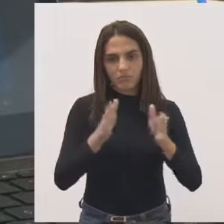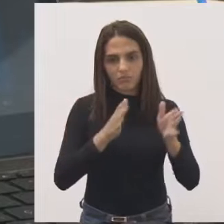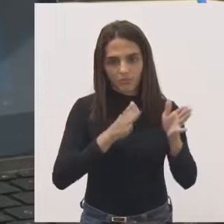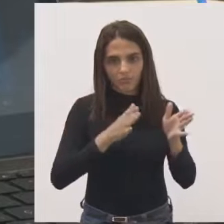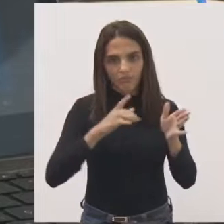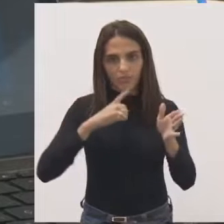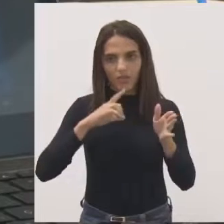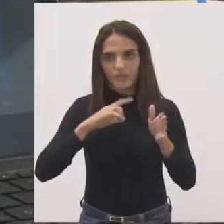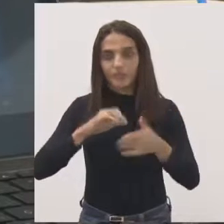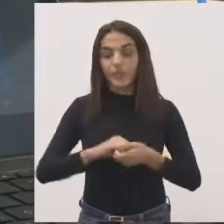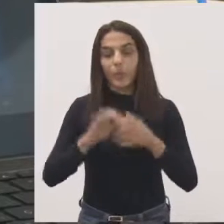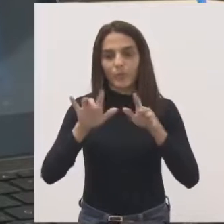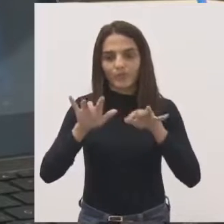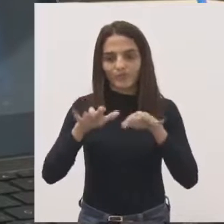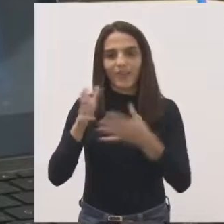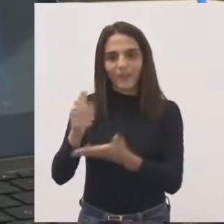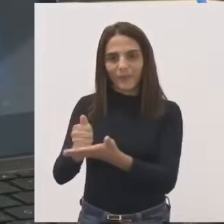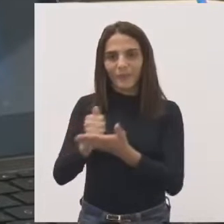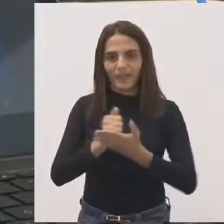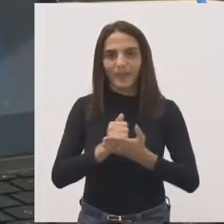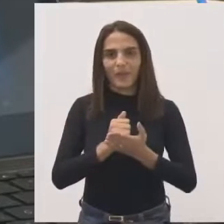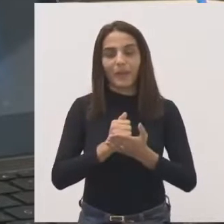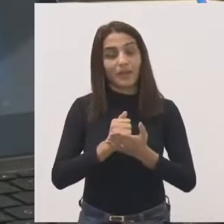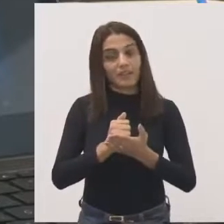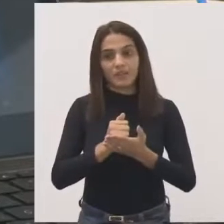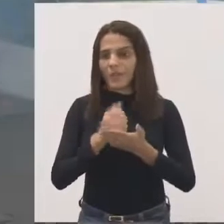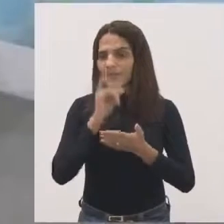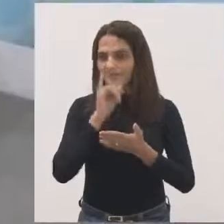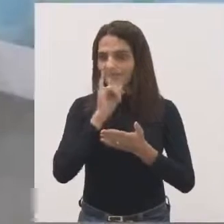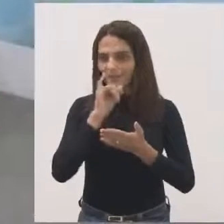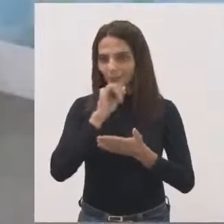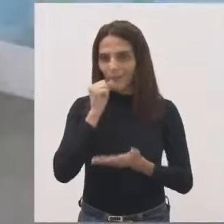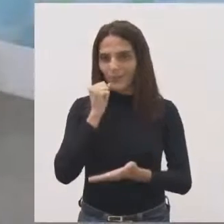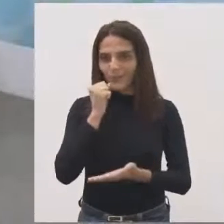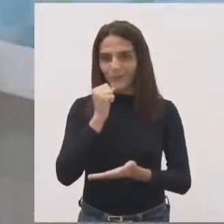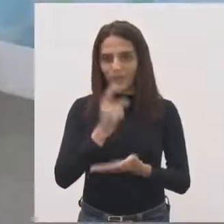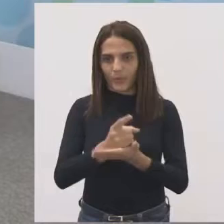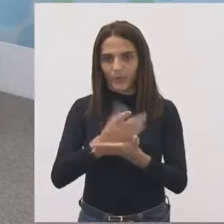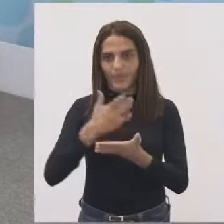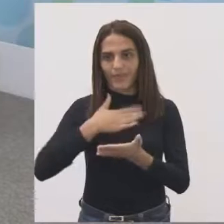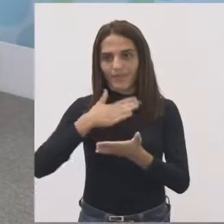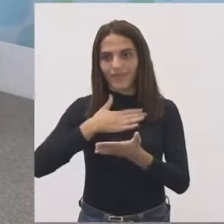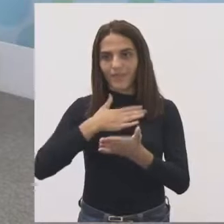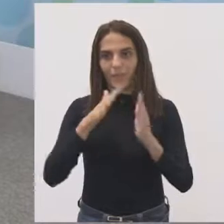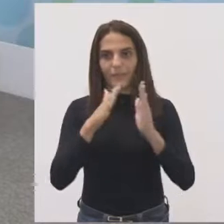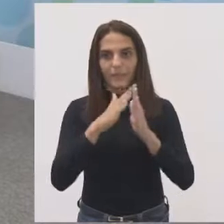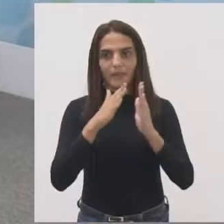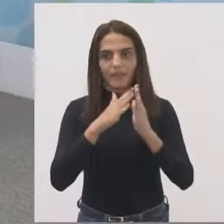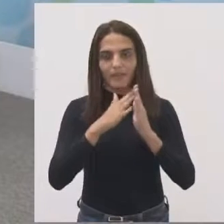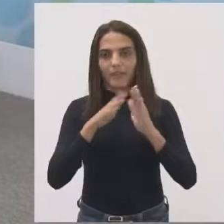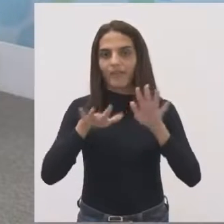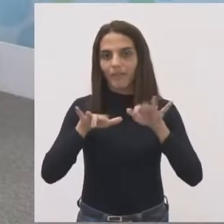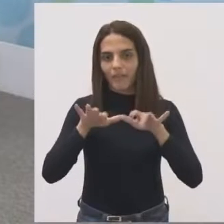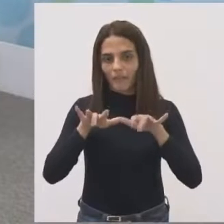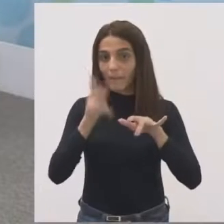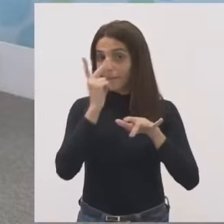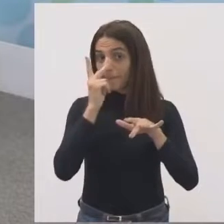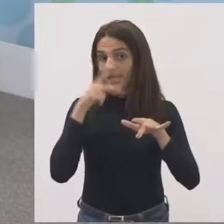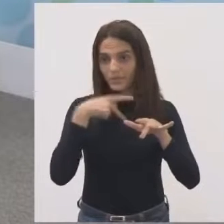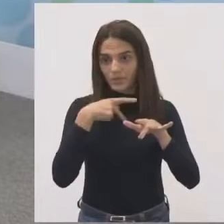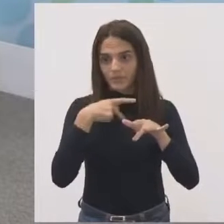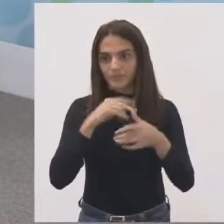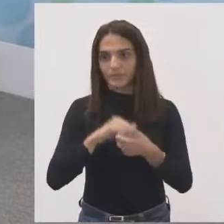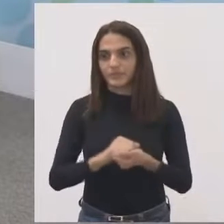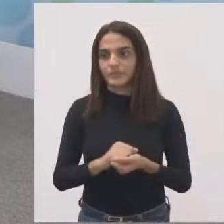eu peguei esse notebook aqui para a gente simular uma compra que eu fiz na minha casa, eu vou configurar para pessoal, tá